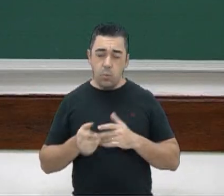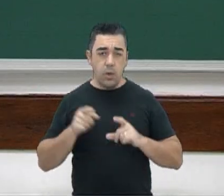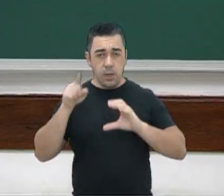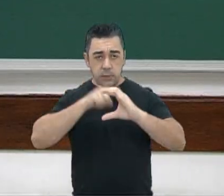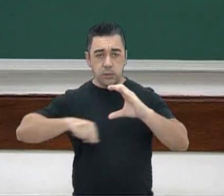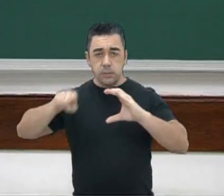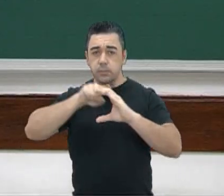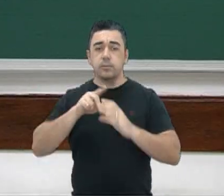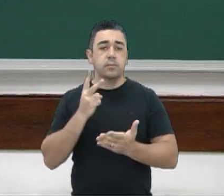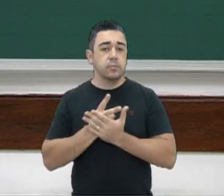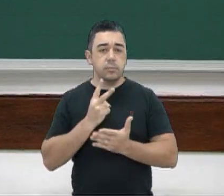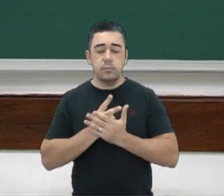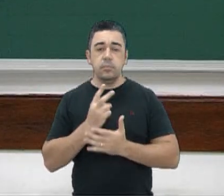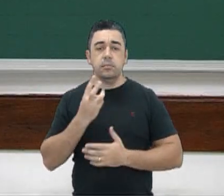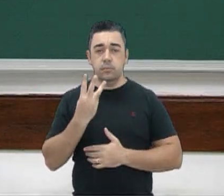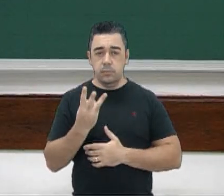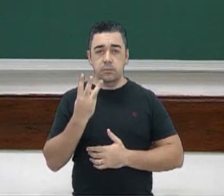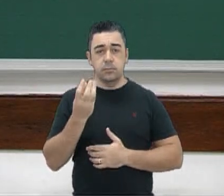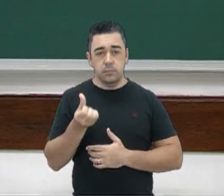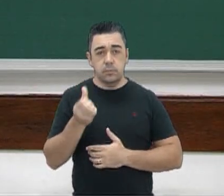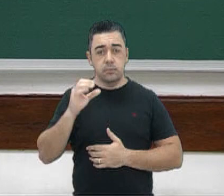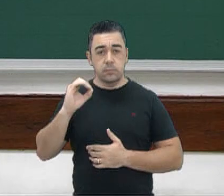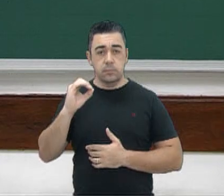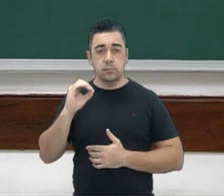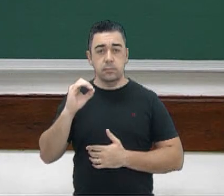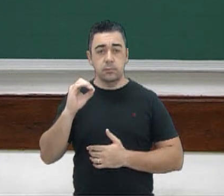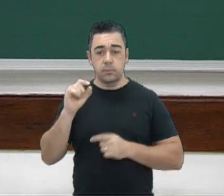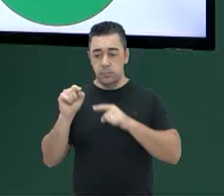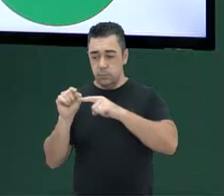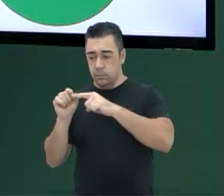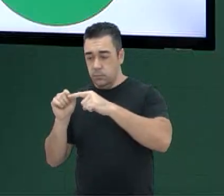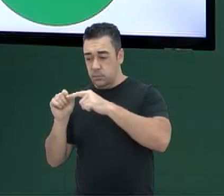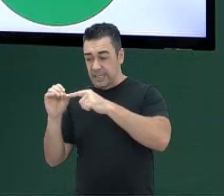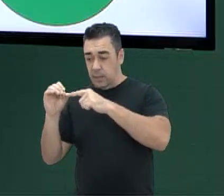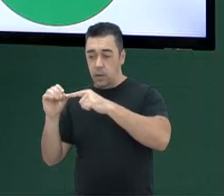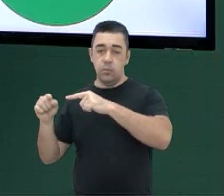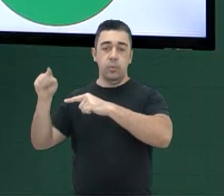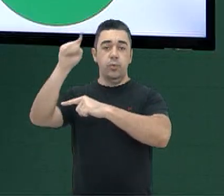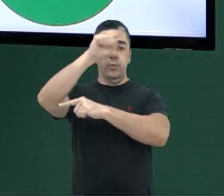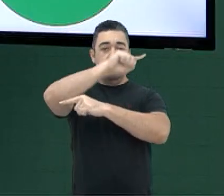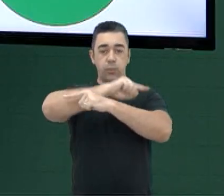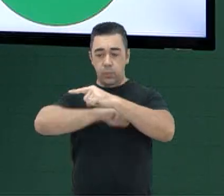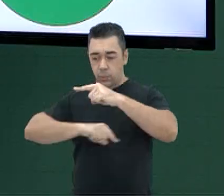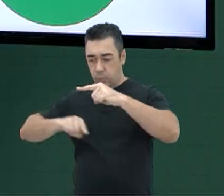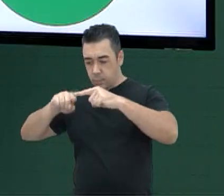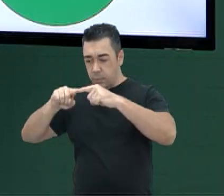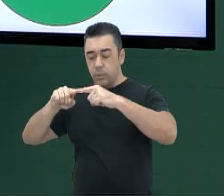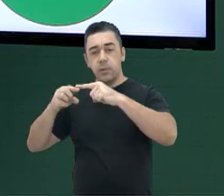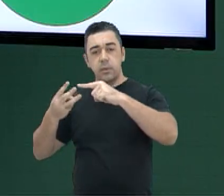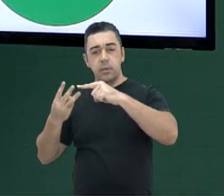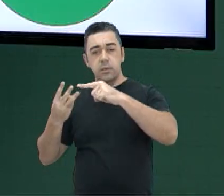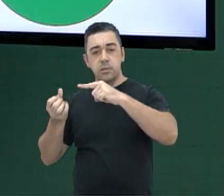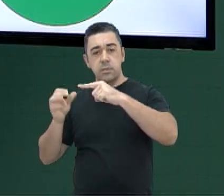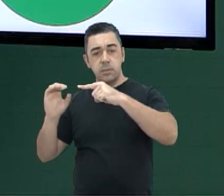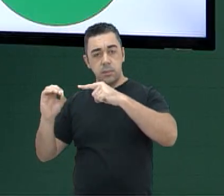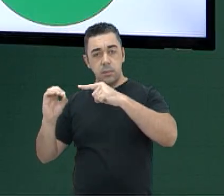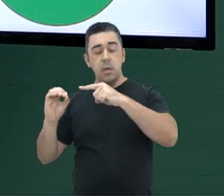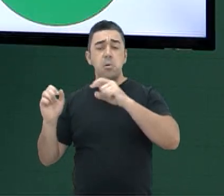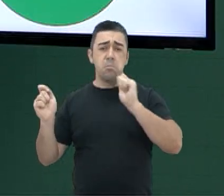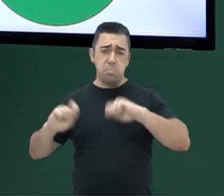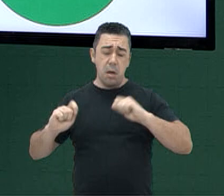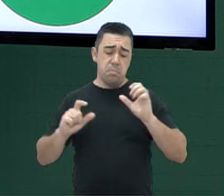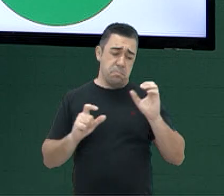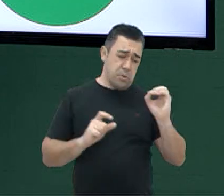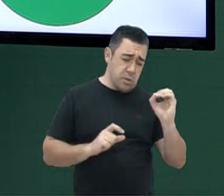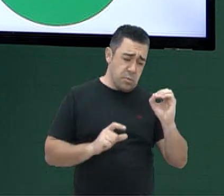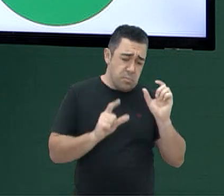circunferência sempre terá 360 graus. Então nós podemos ter uma circunferência muito pequena ou uma circunferência muito